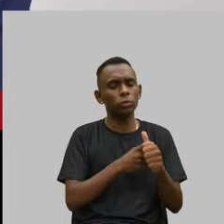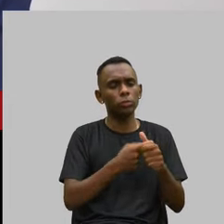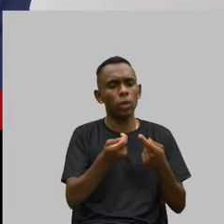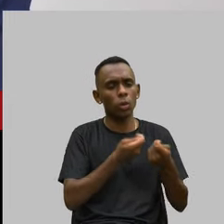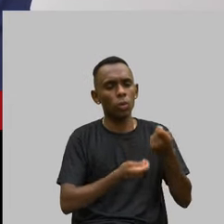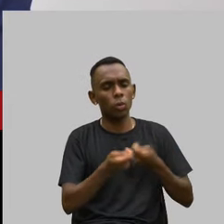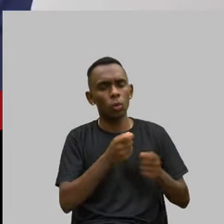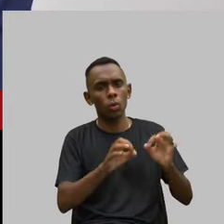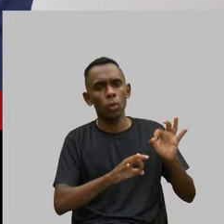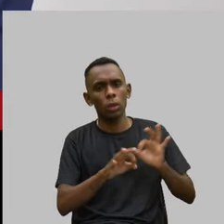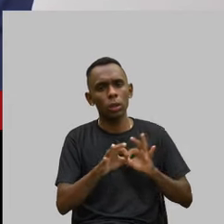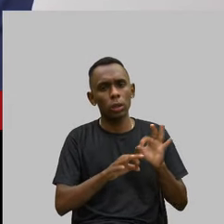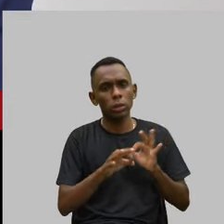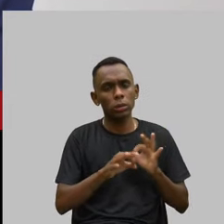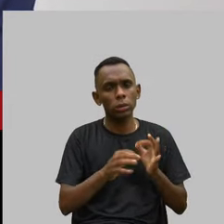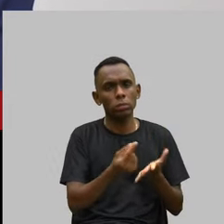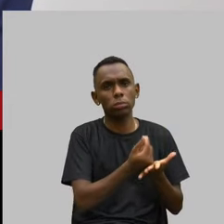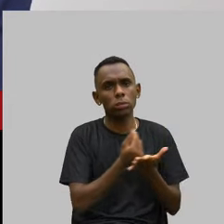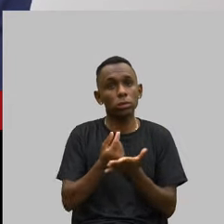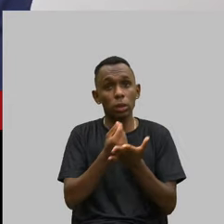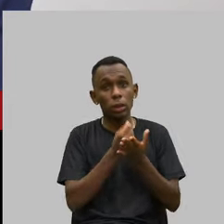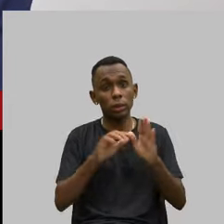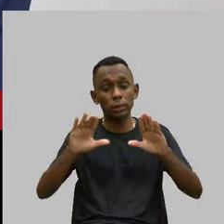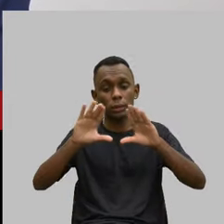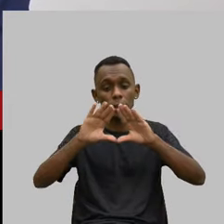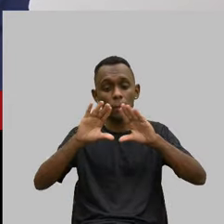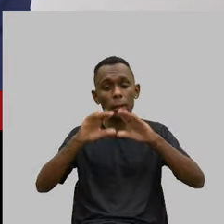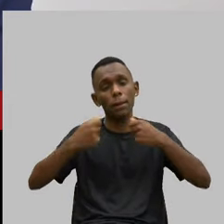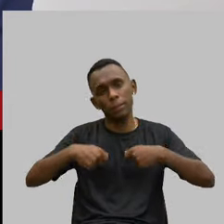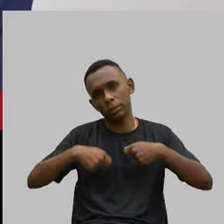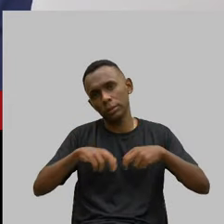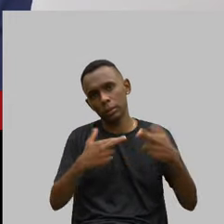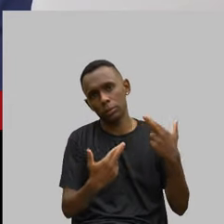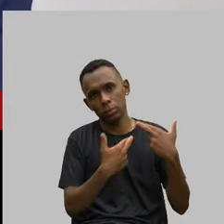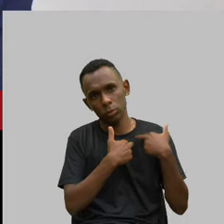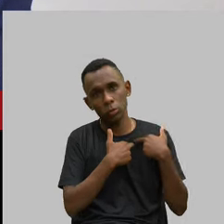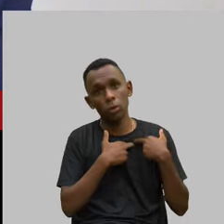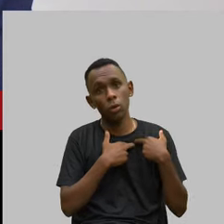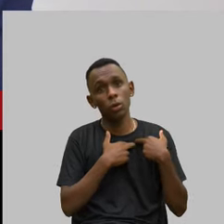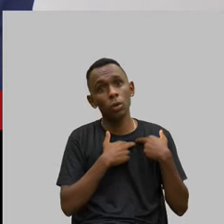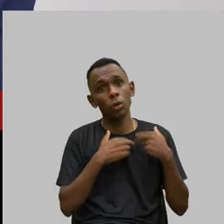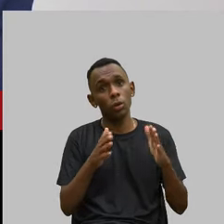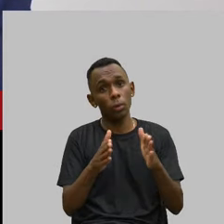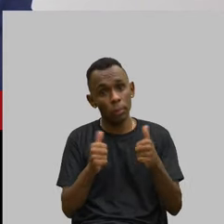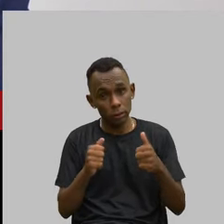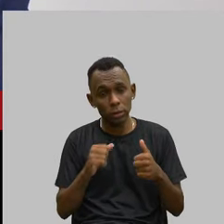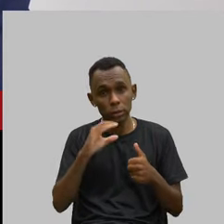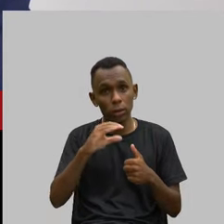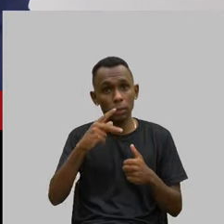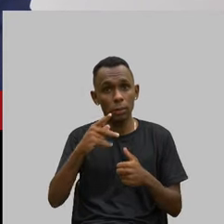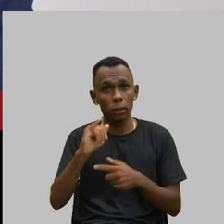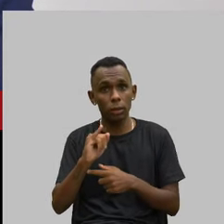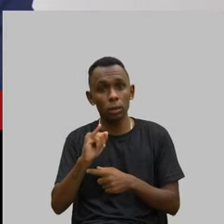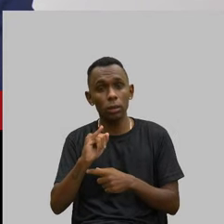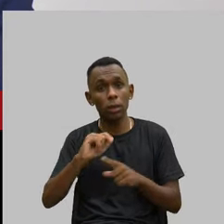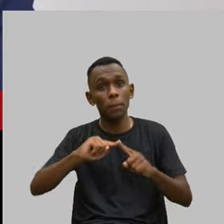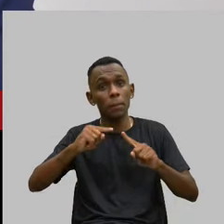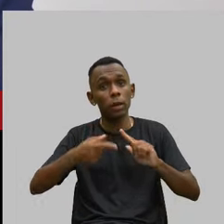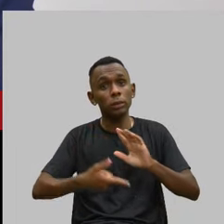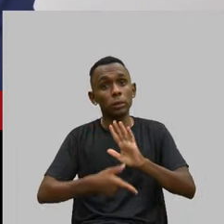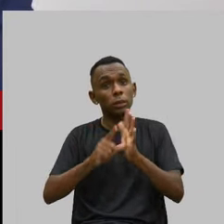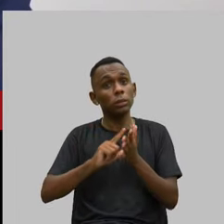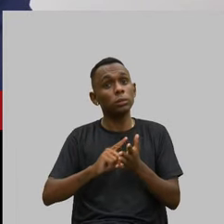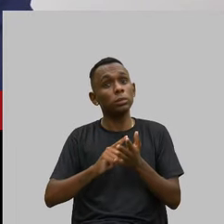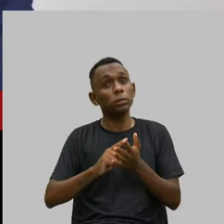Assembleia de minas que teria que fazer isso por isso eu entrei com o pedido de CPI aqui da dívida só que 5 minutos antes o deputado